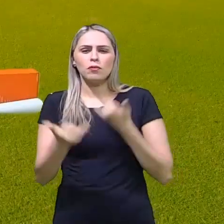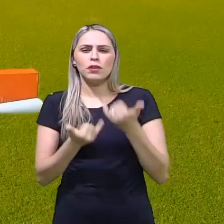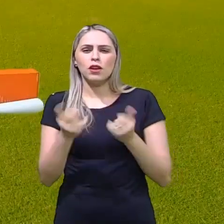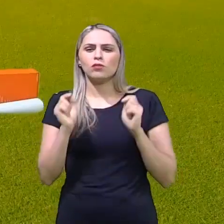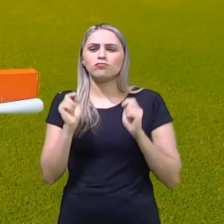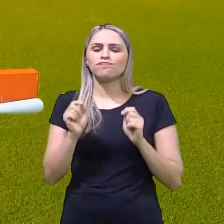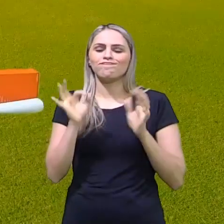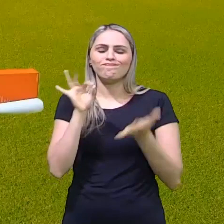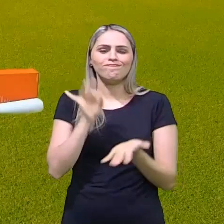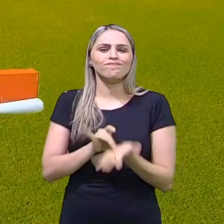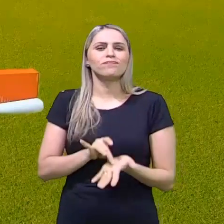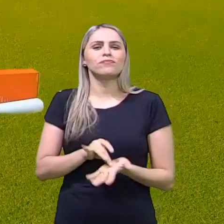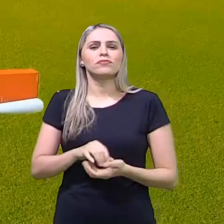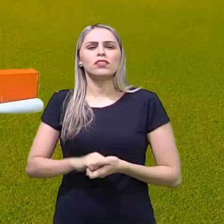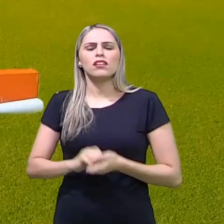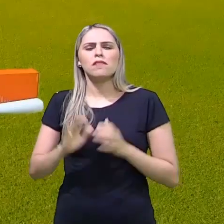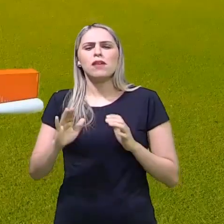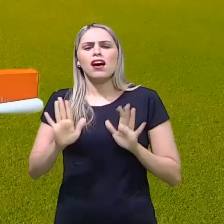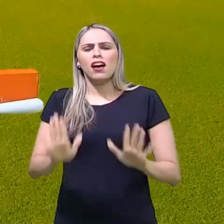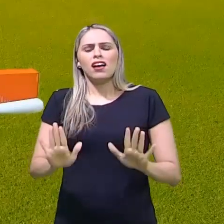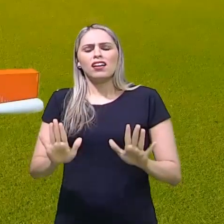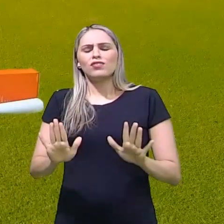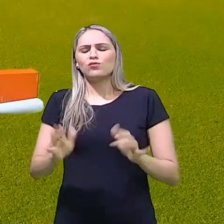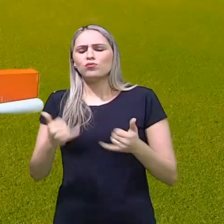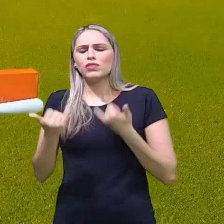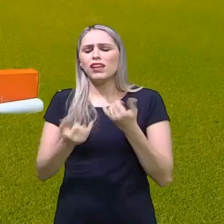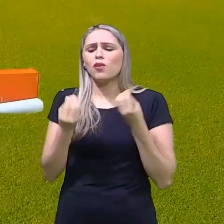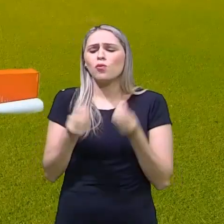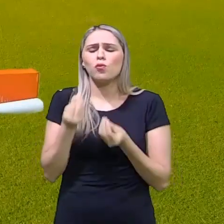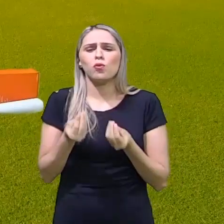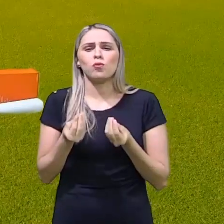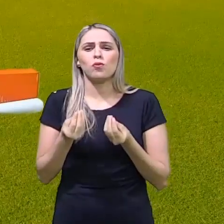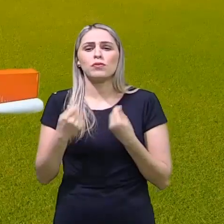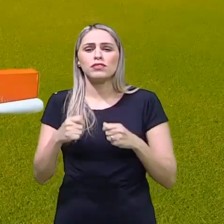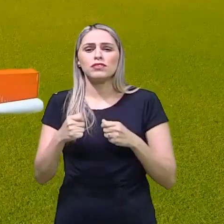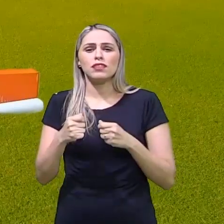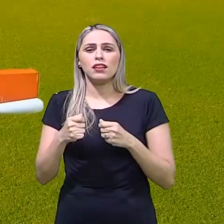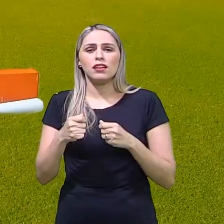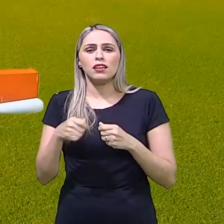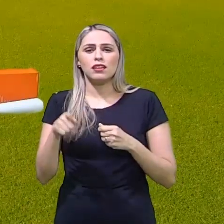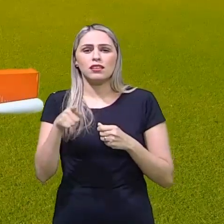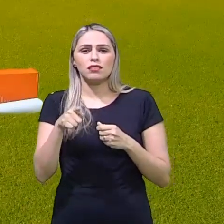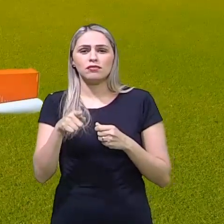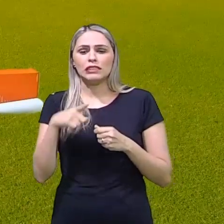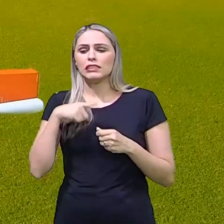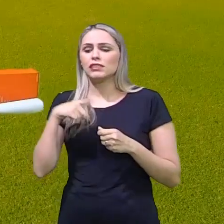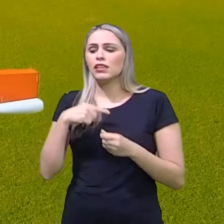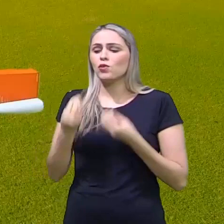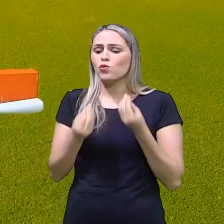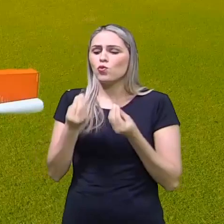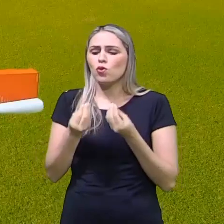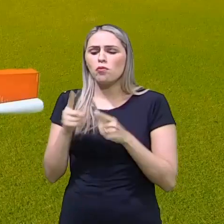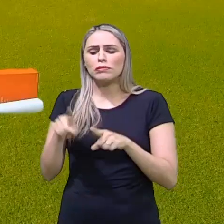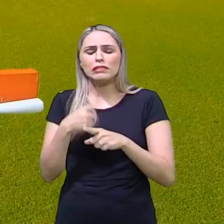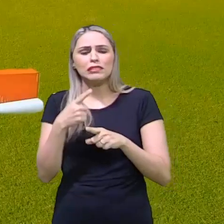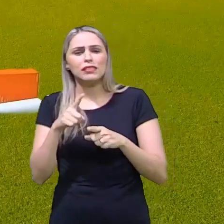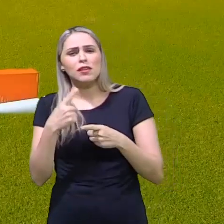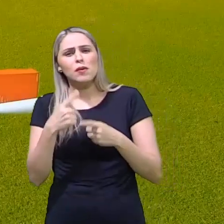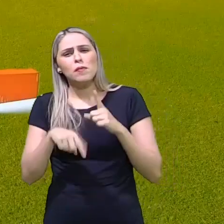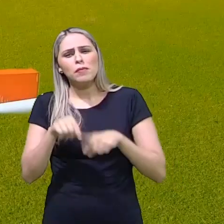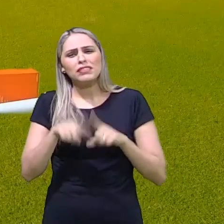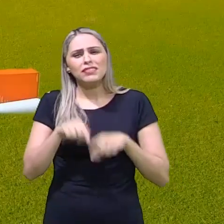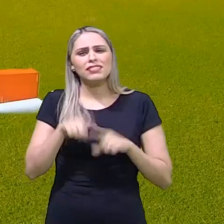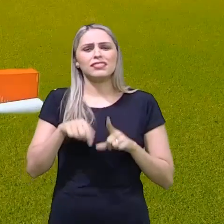Ah, não dá pra brincar. Não dá. Não tem o nosso taco. Mas você... Mas não tem, porque você falou que você pode ensinar a gente a fazer um